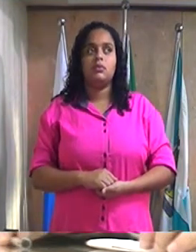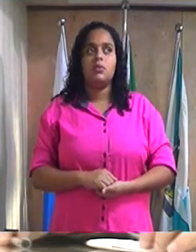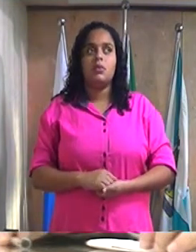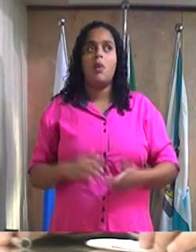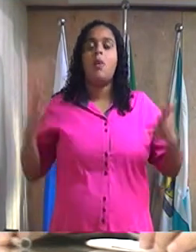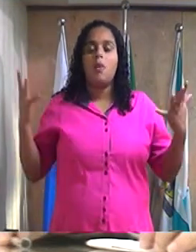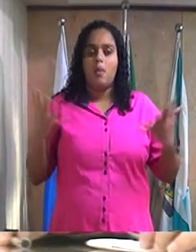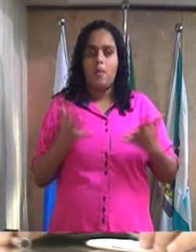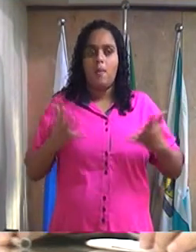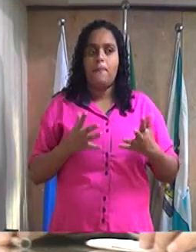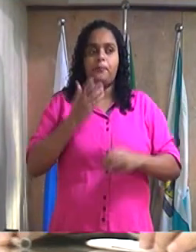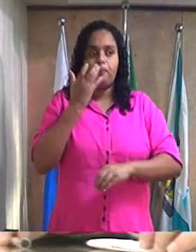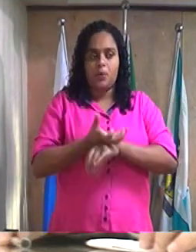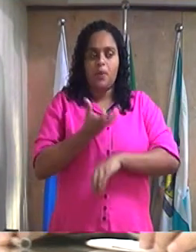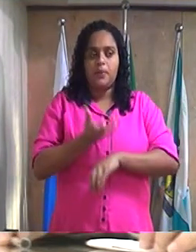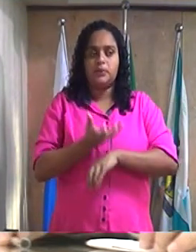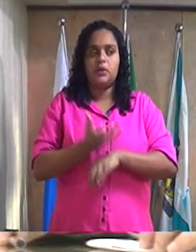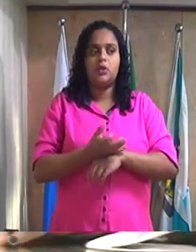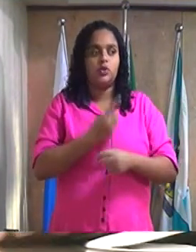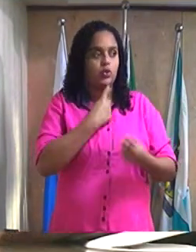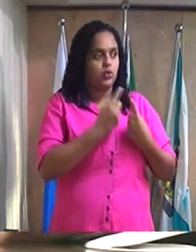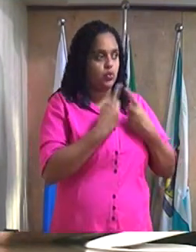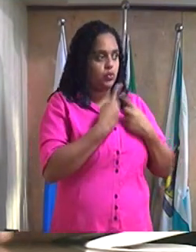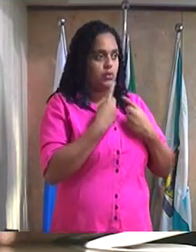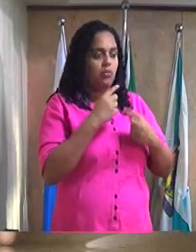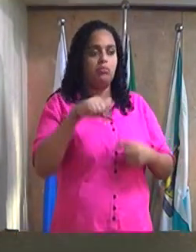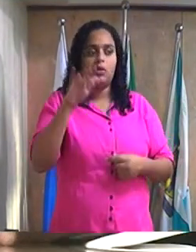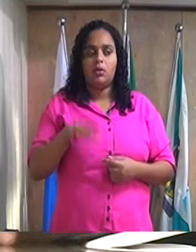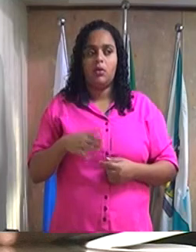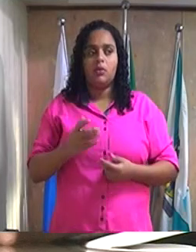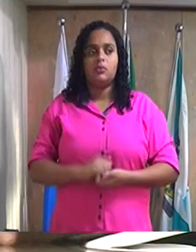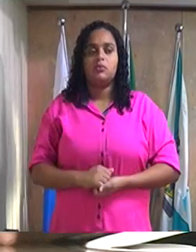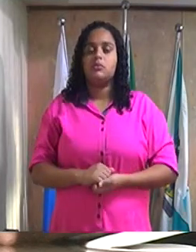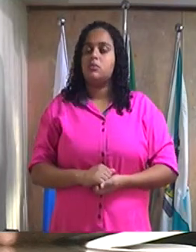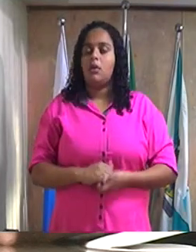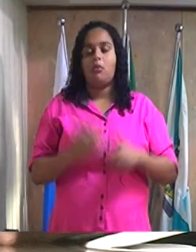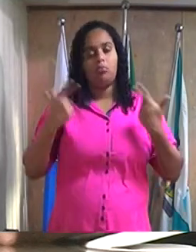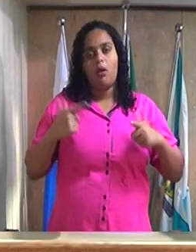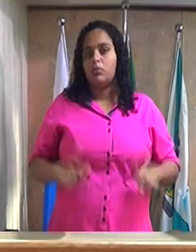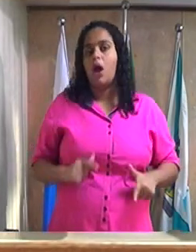Nesse momento a matéria encontra-se em discussão ainda. Não havendo quem queira